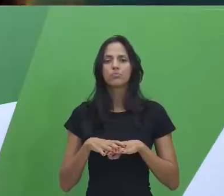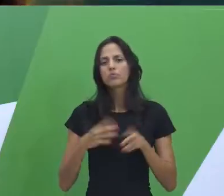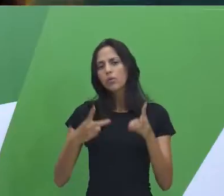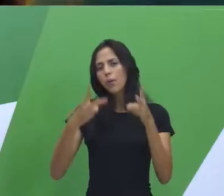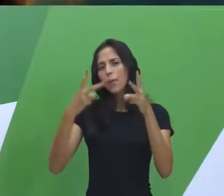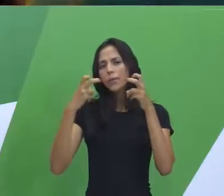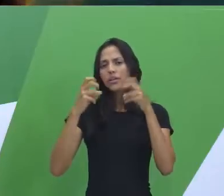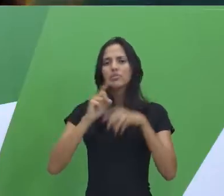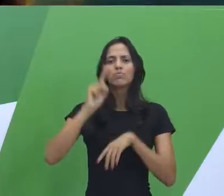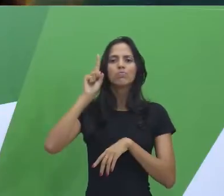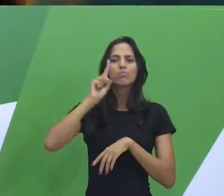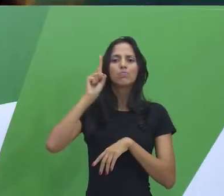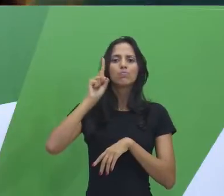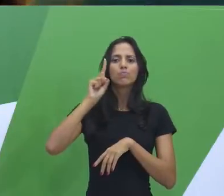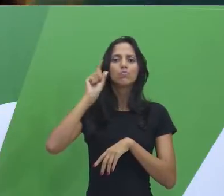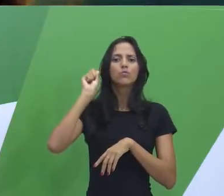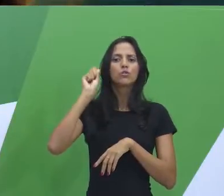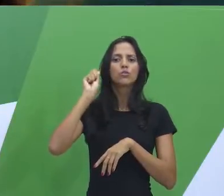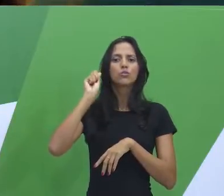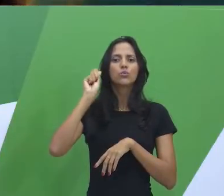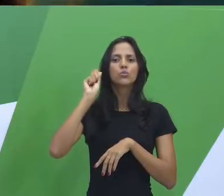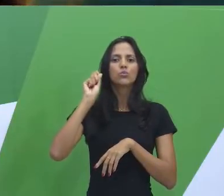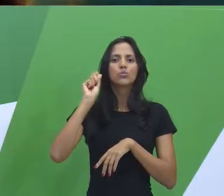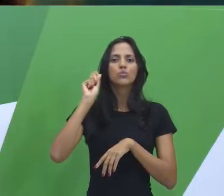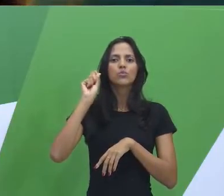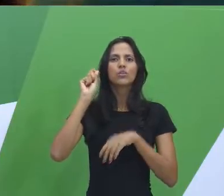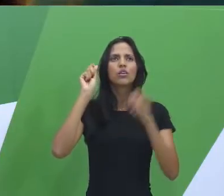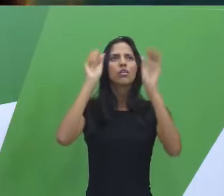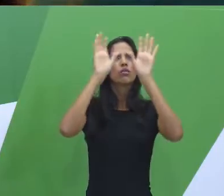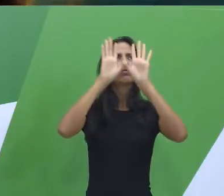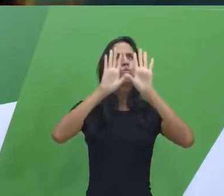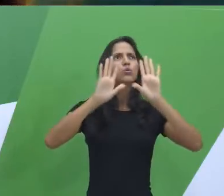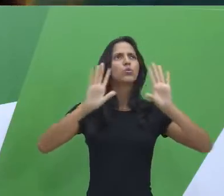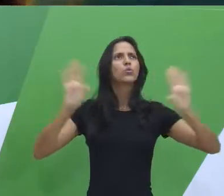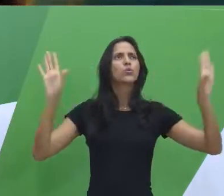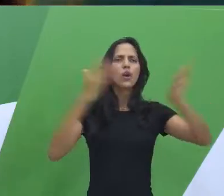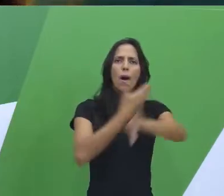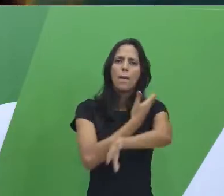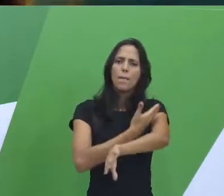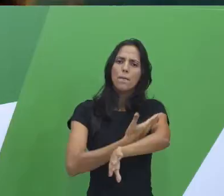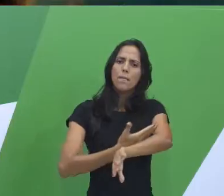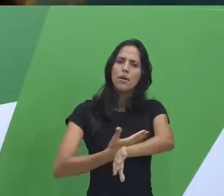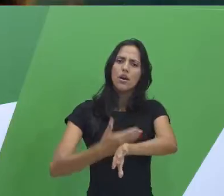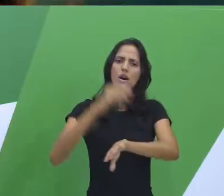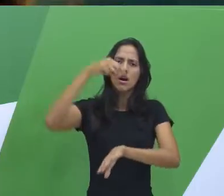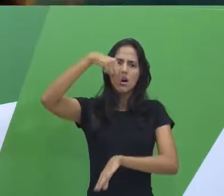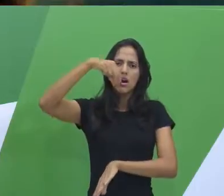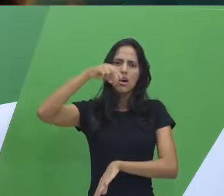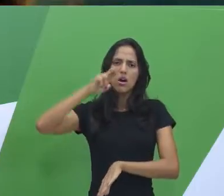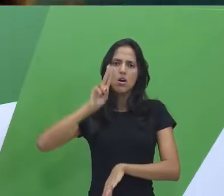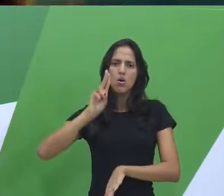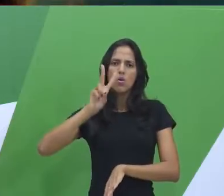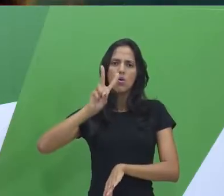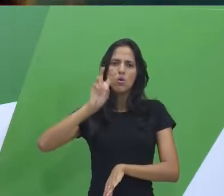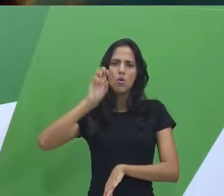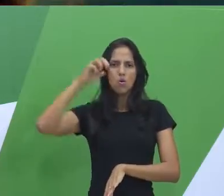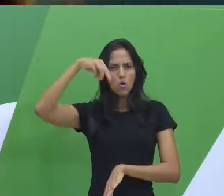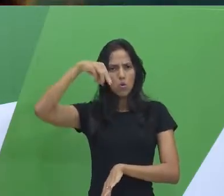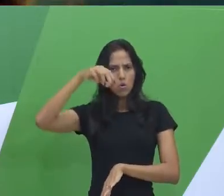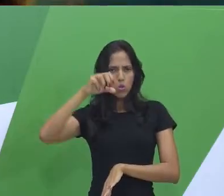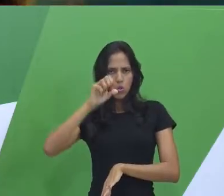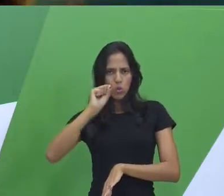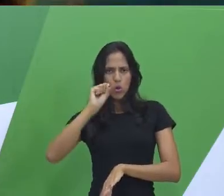Observe que uma coisa que intrigava muito o homem eram as nuvens. Observe a nuvem, olha a formatação, olha